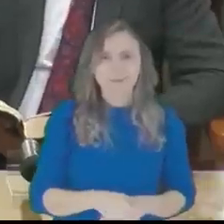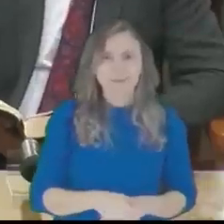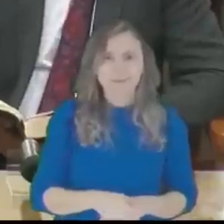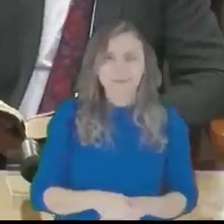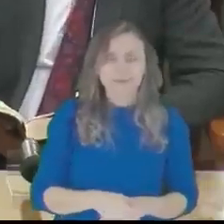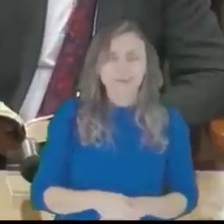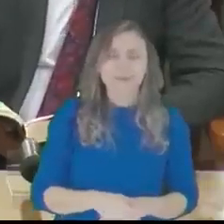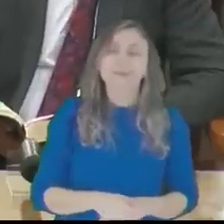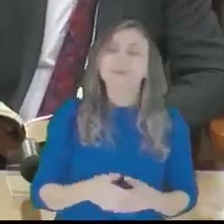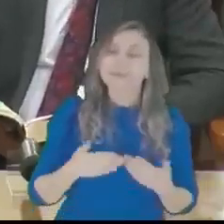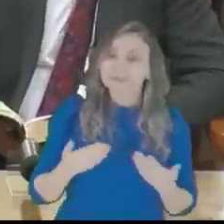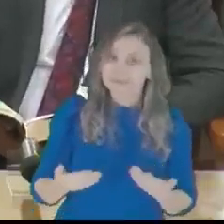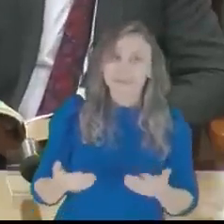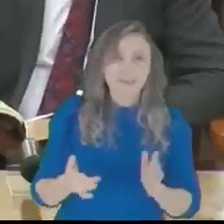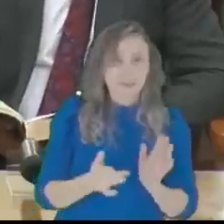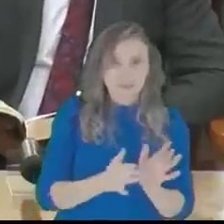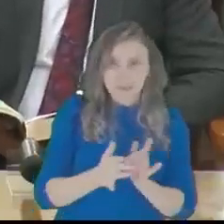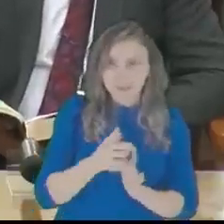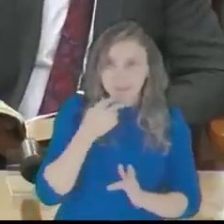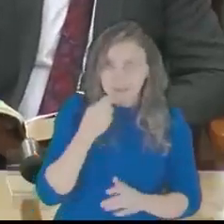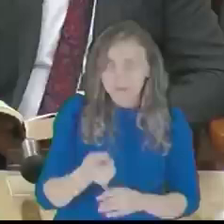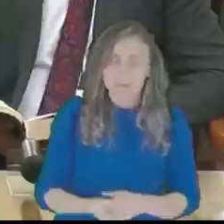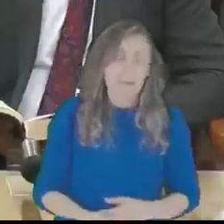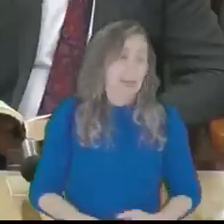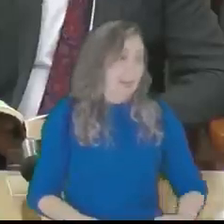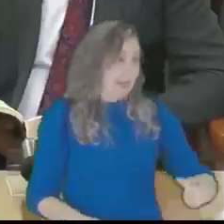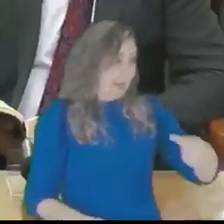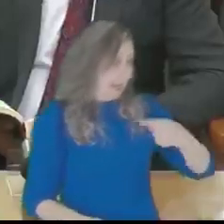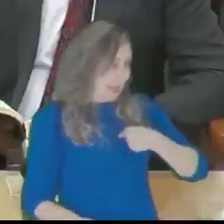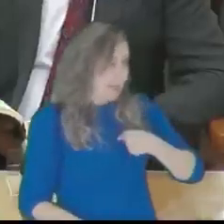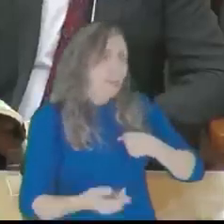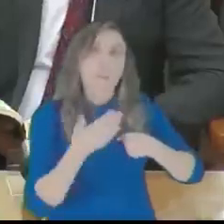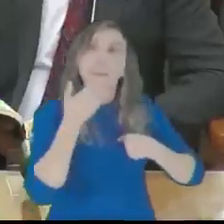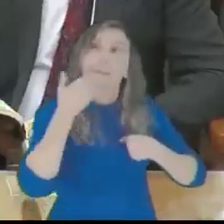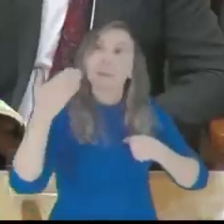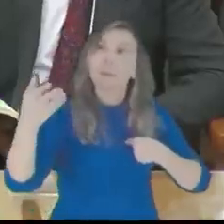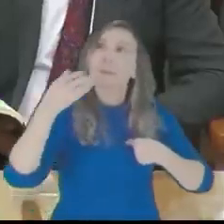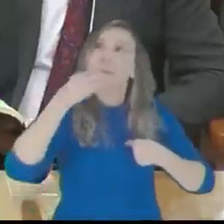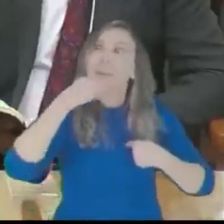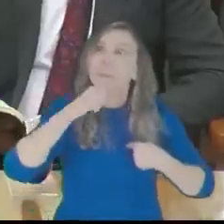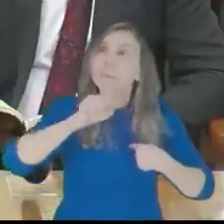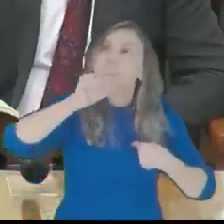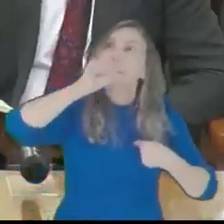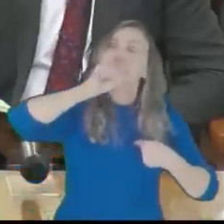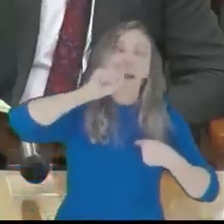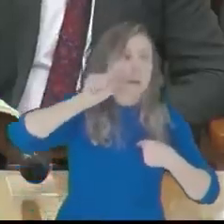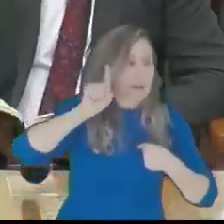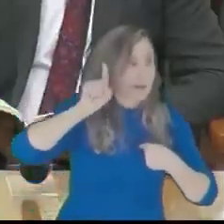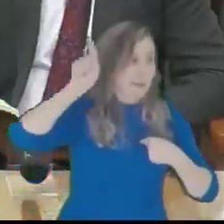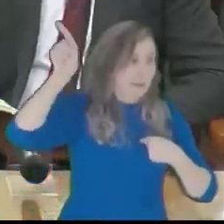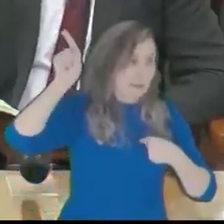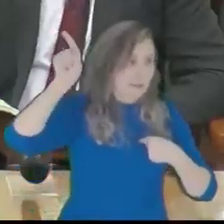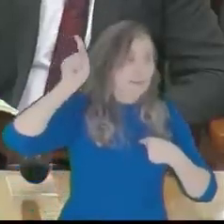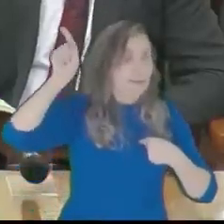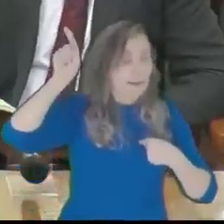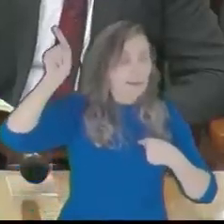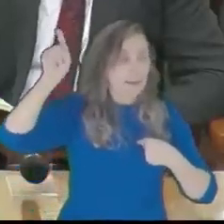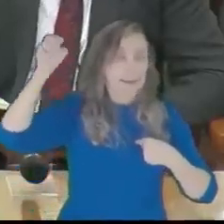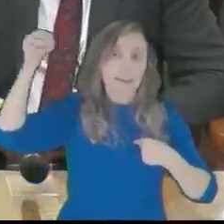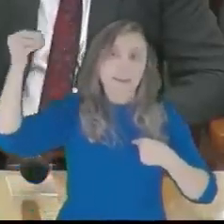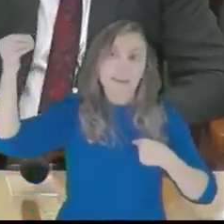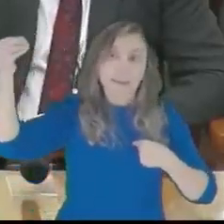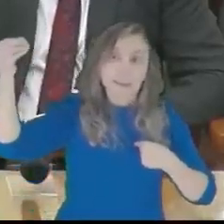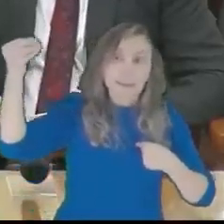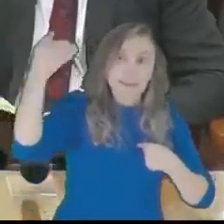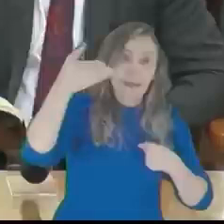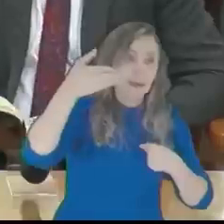Então, irmãos, Jesus disse: eu vou rogar ao Pai, e ele vos dará outro.